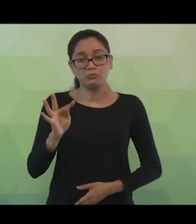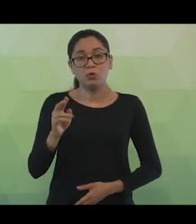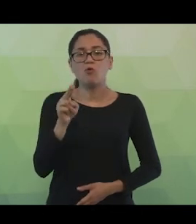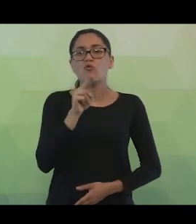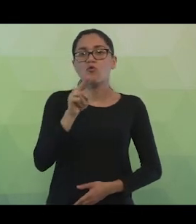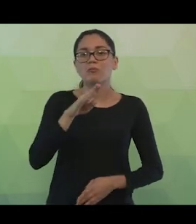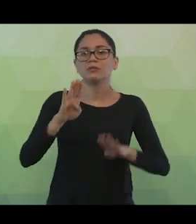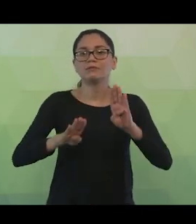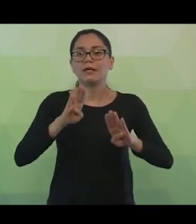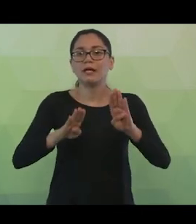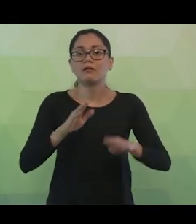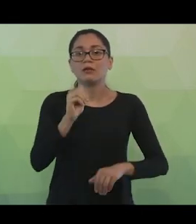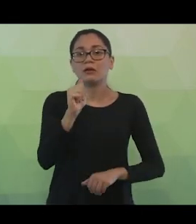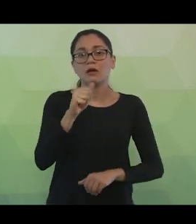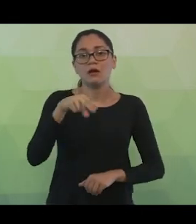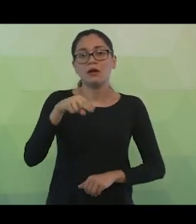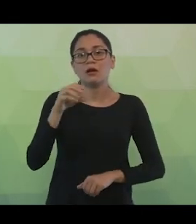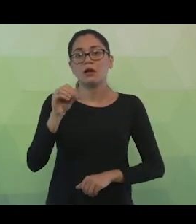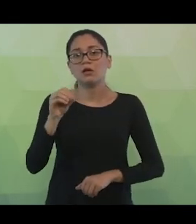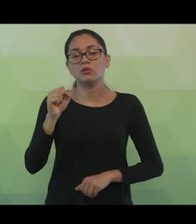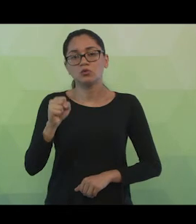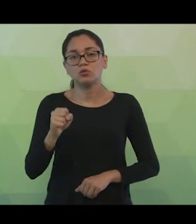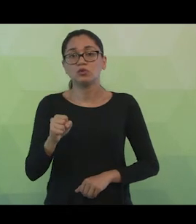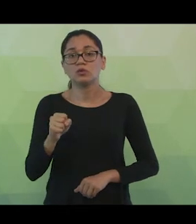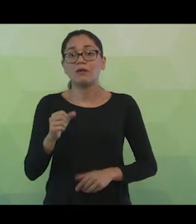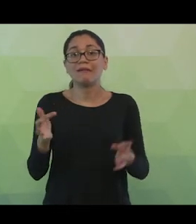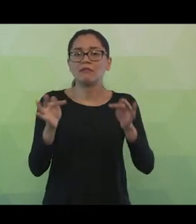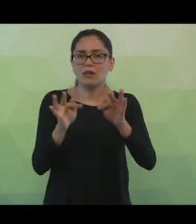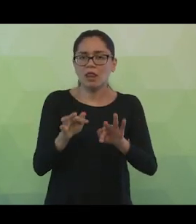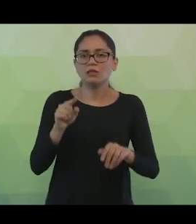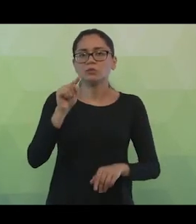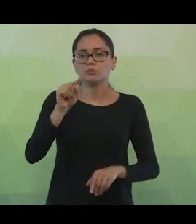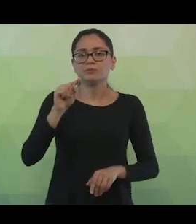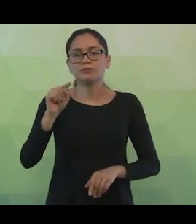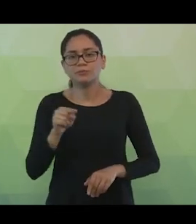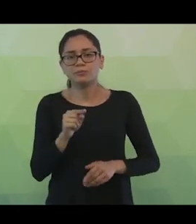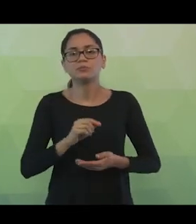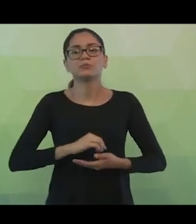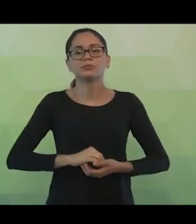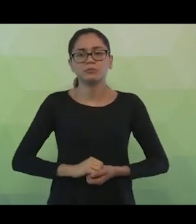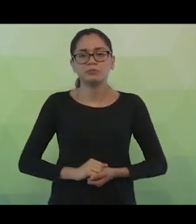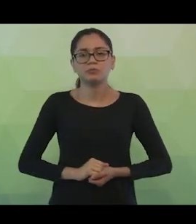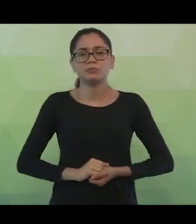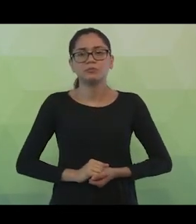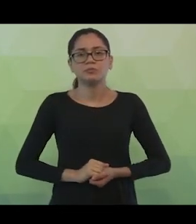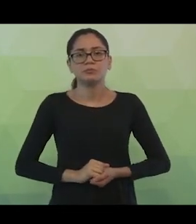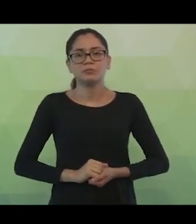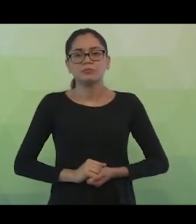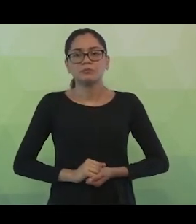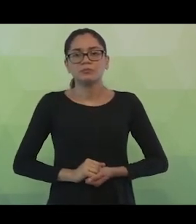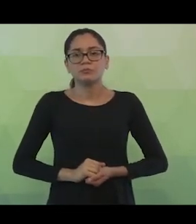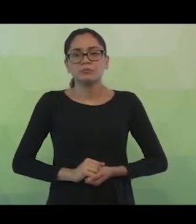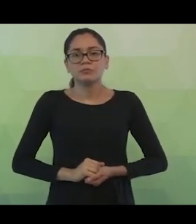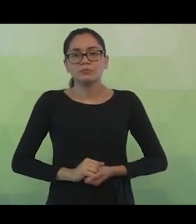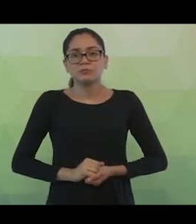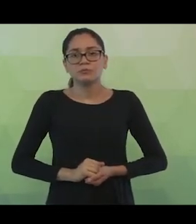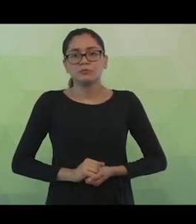anos. Finalizo também com ponto e vírgula.